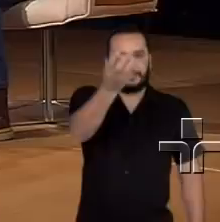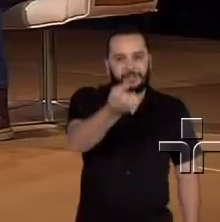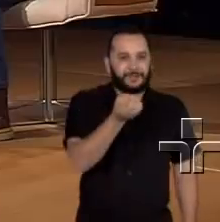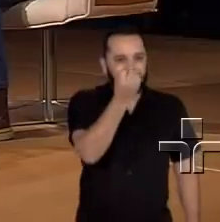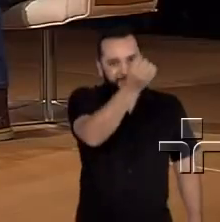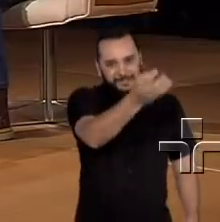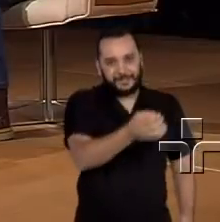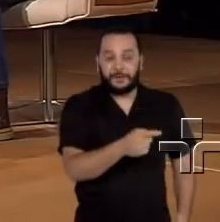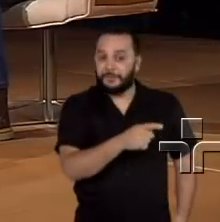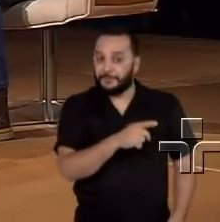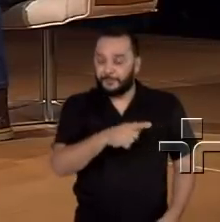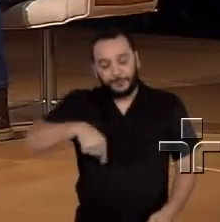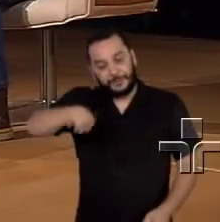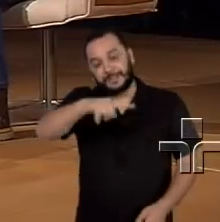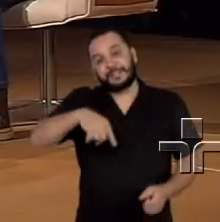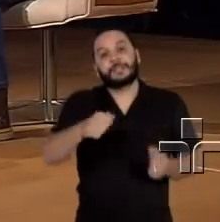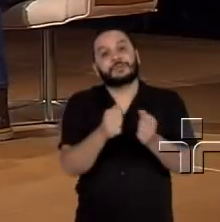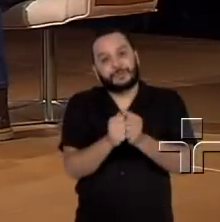parte disso.